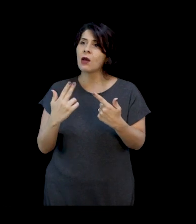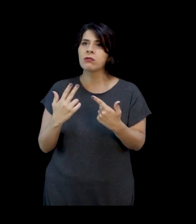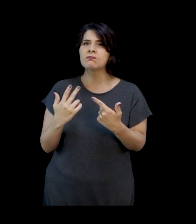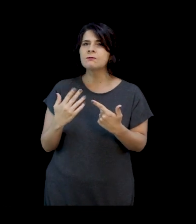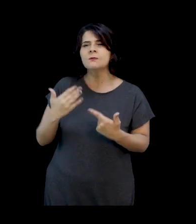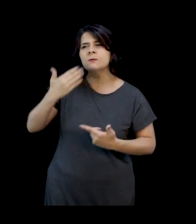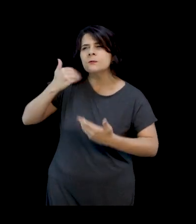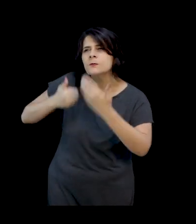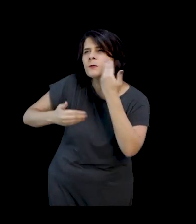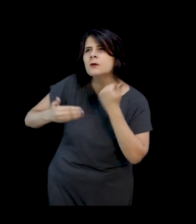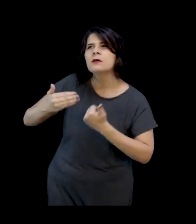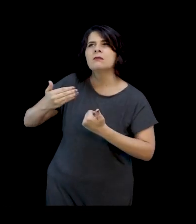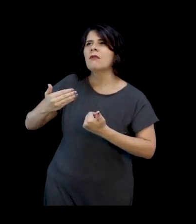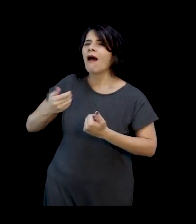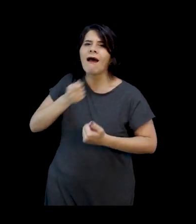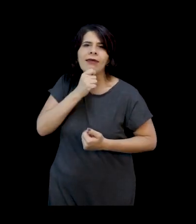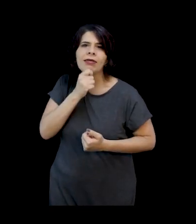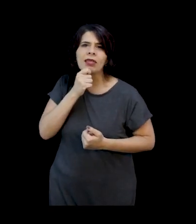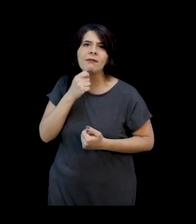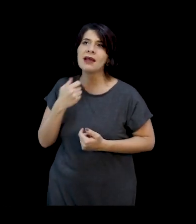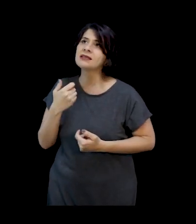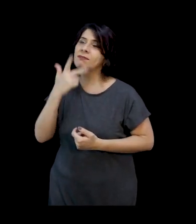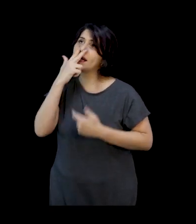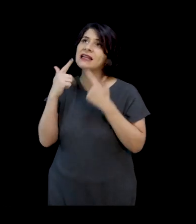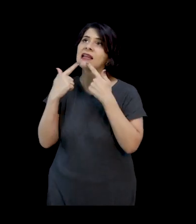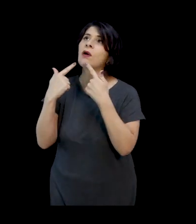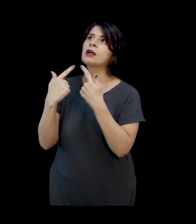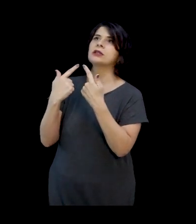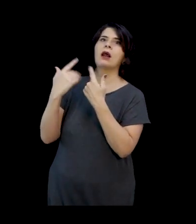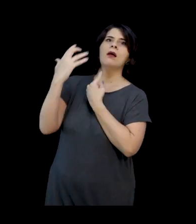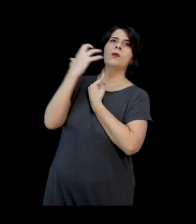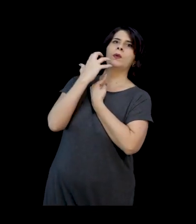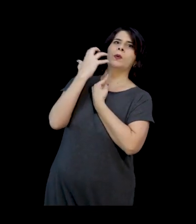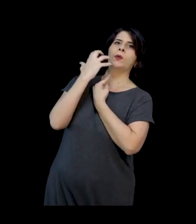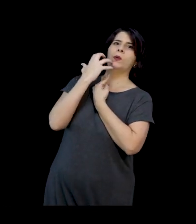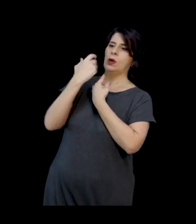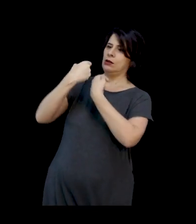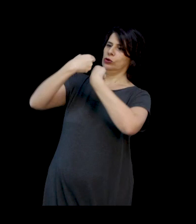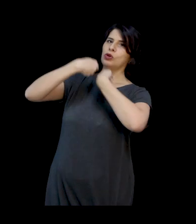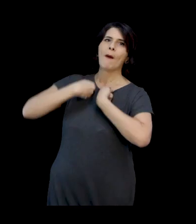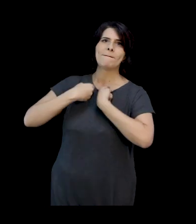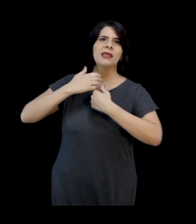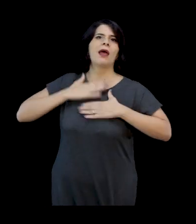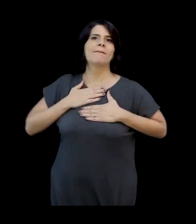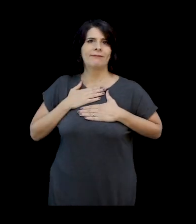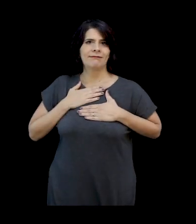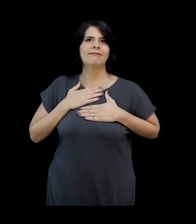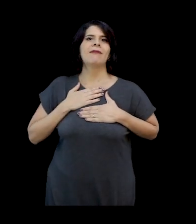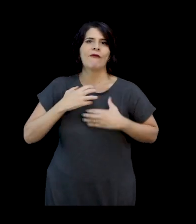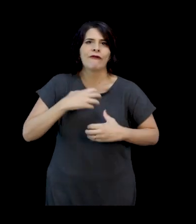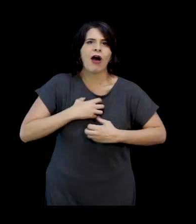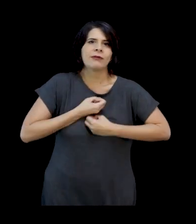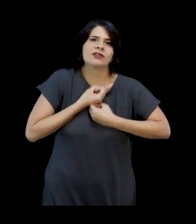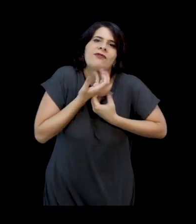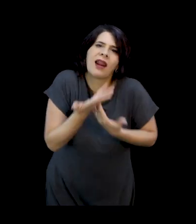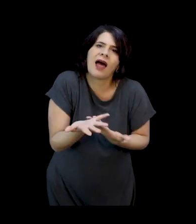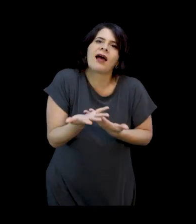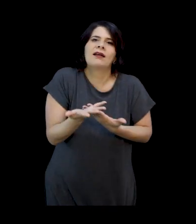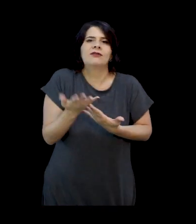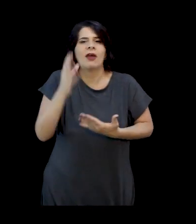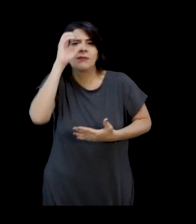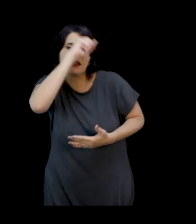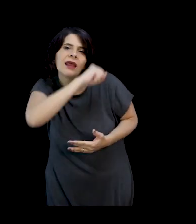você domine a linguagem, modos de ver, de falar, de aprender. Né? Isso eu acho que está presente